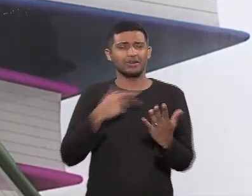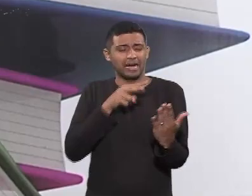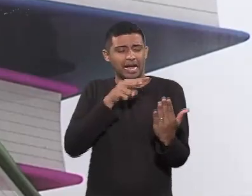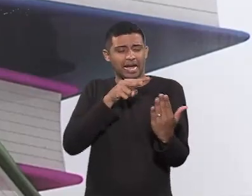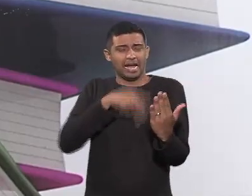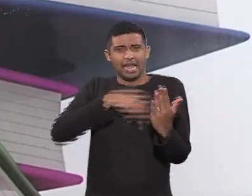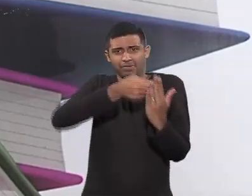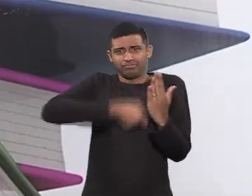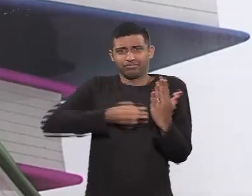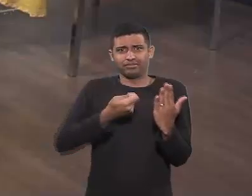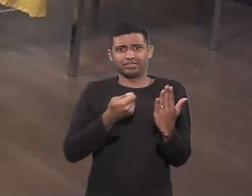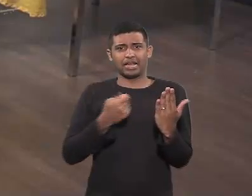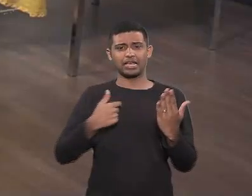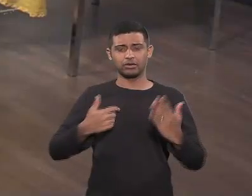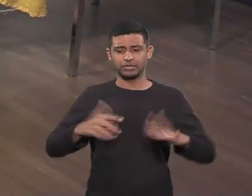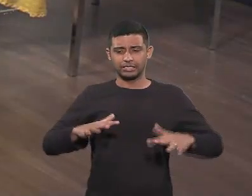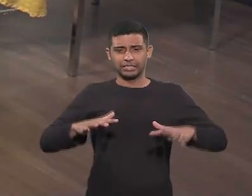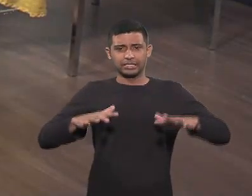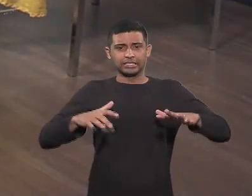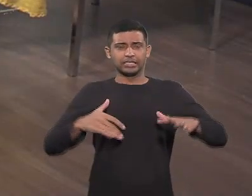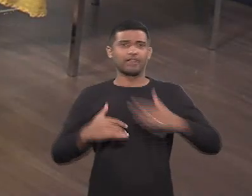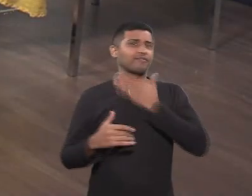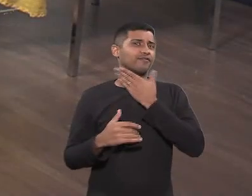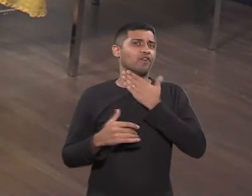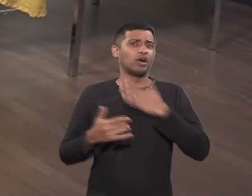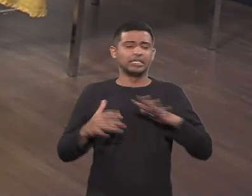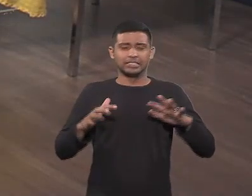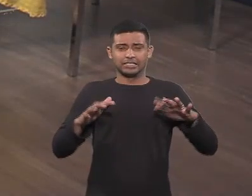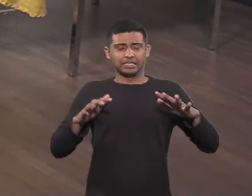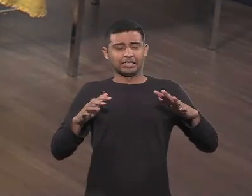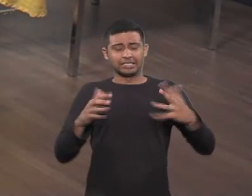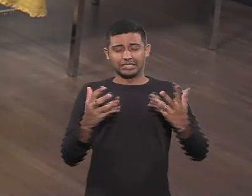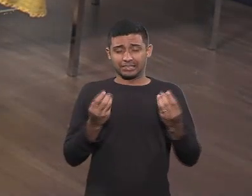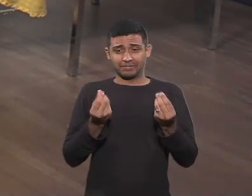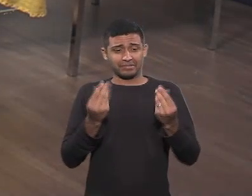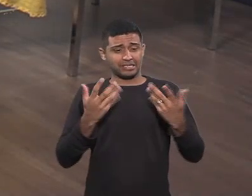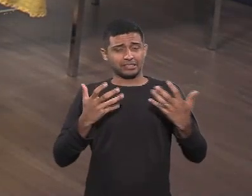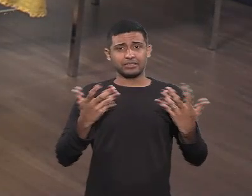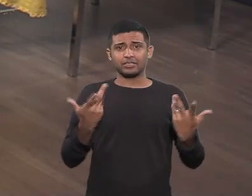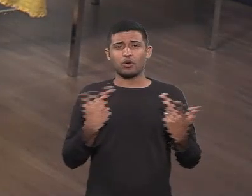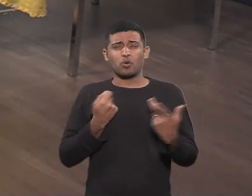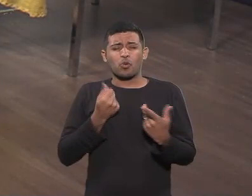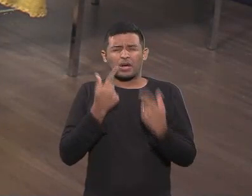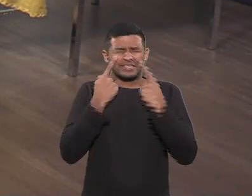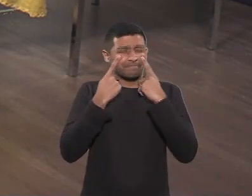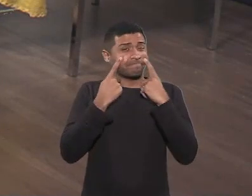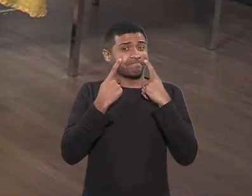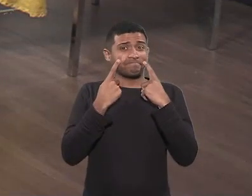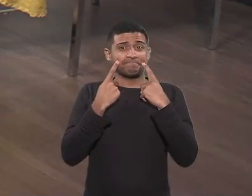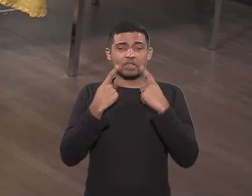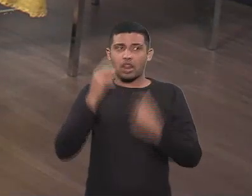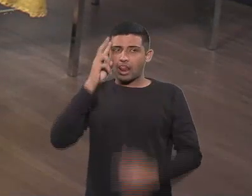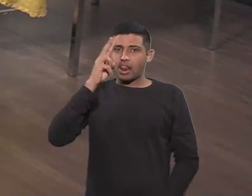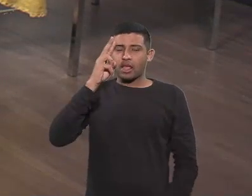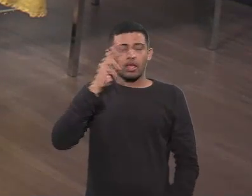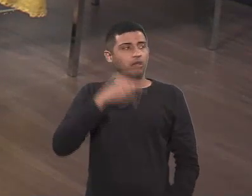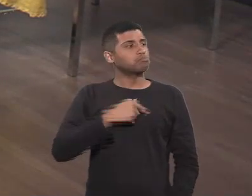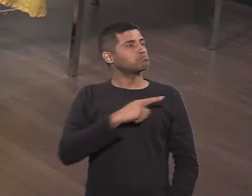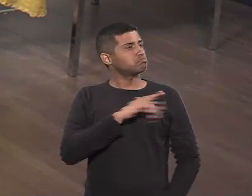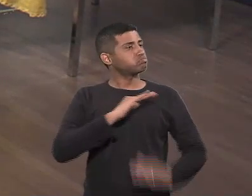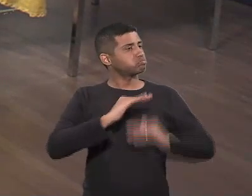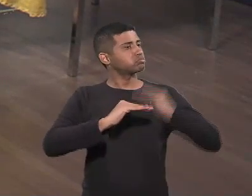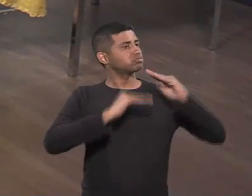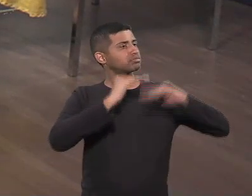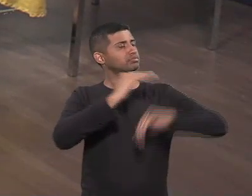ia ler os textos, eu tremia, minha voz tremia, eu quase chorava lendo. Que